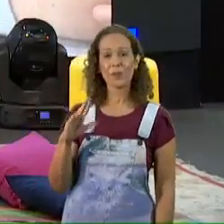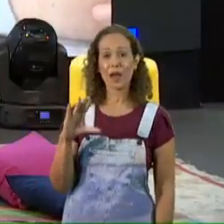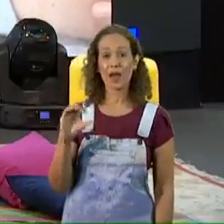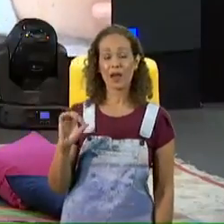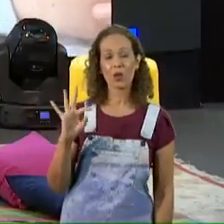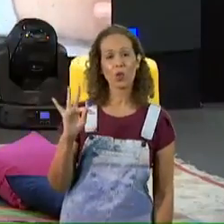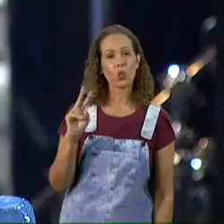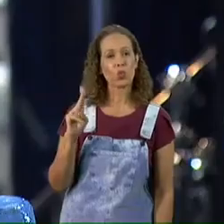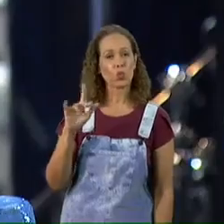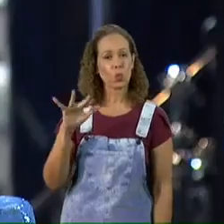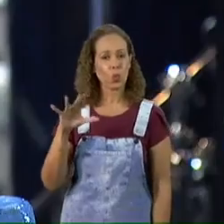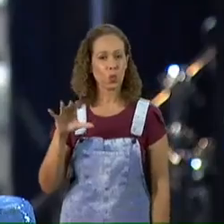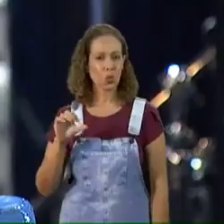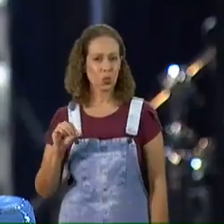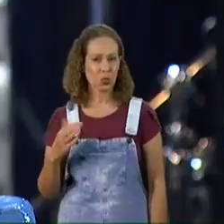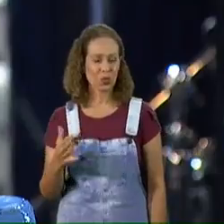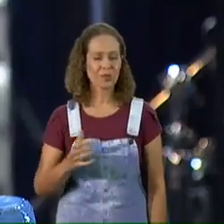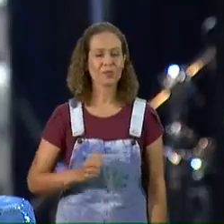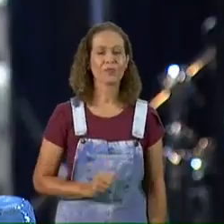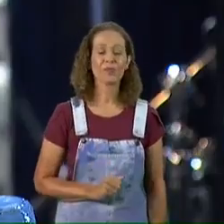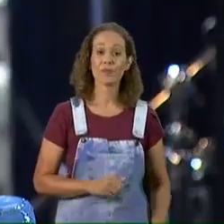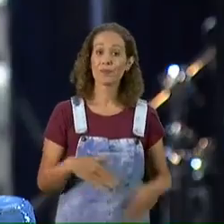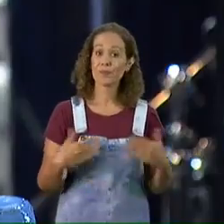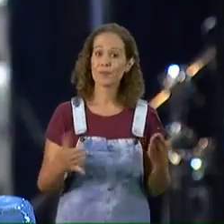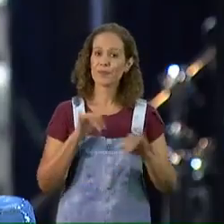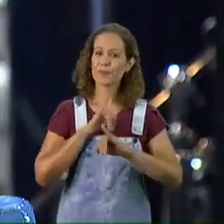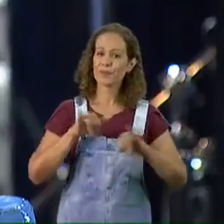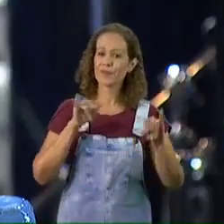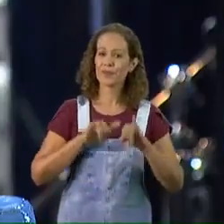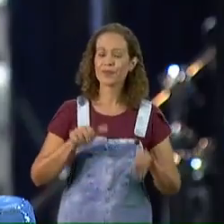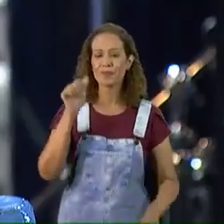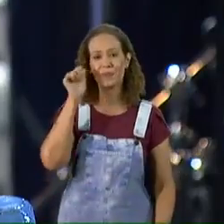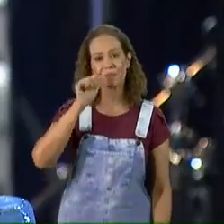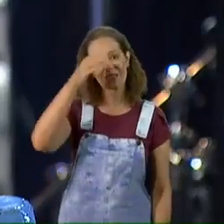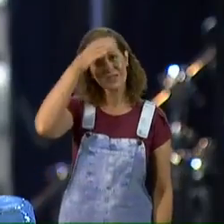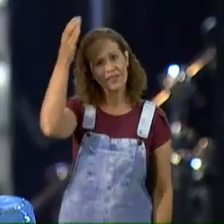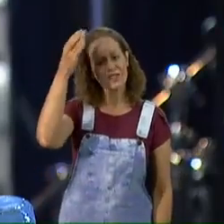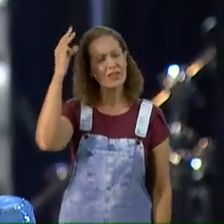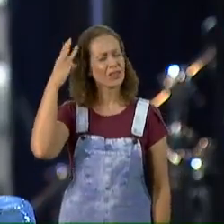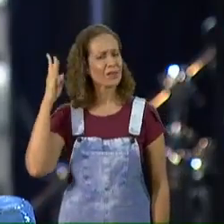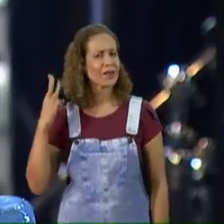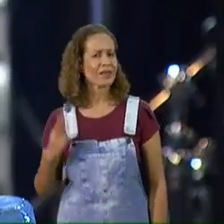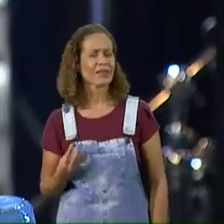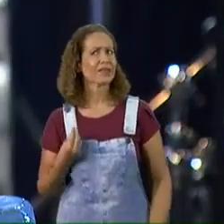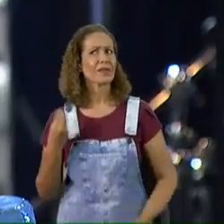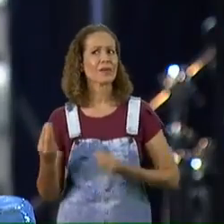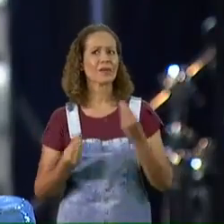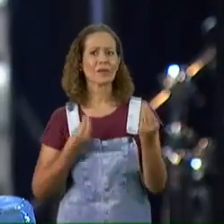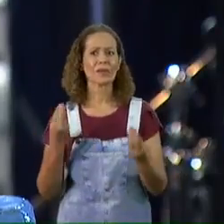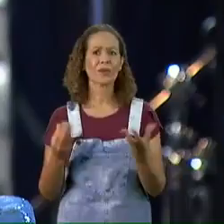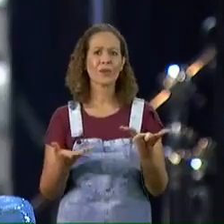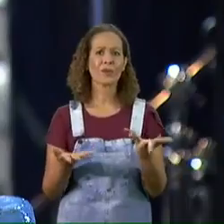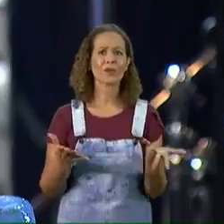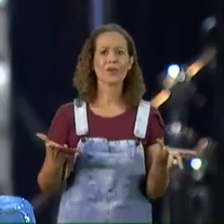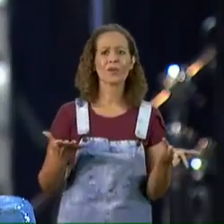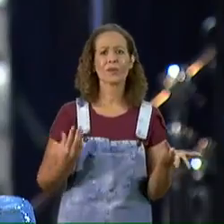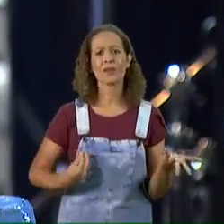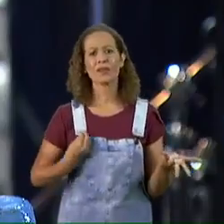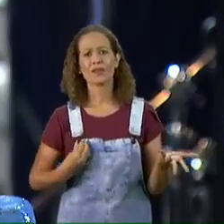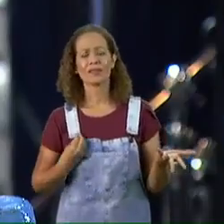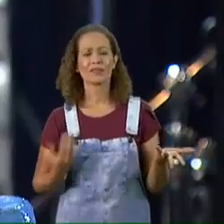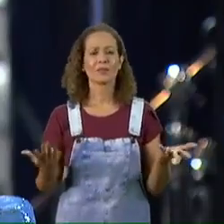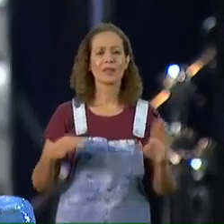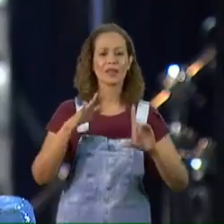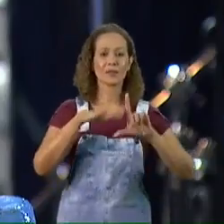fala assim: Tia Marina, eu quero participar assim também do Play Kids. Como é que eu faço? É muito simples. É só você mandar um